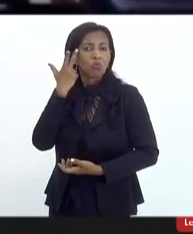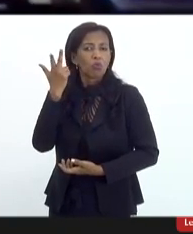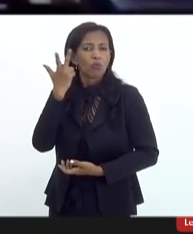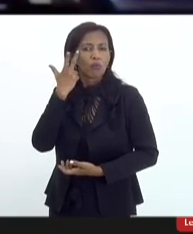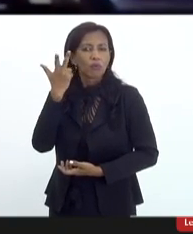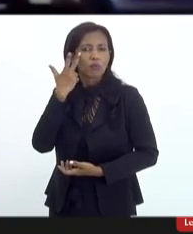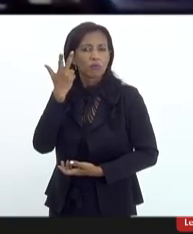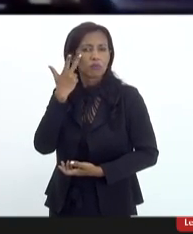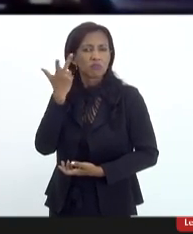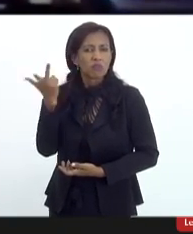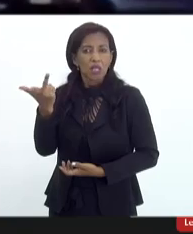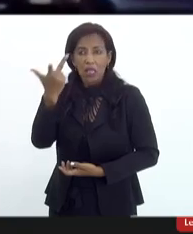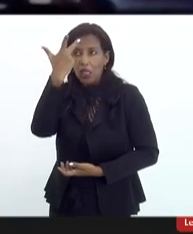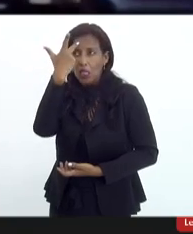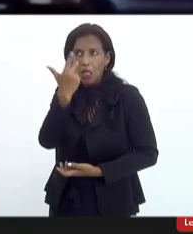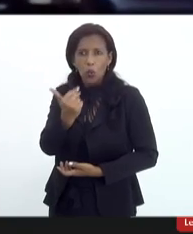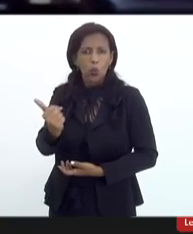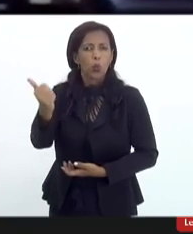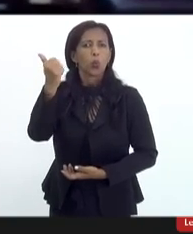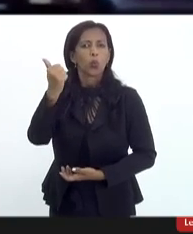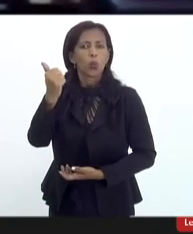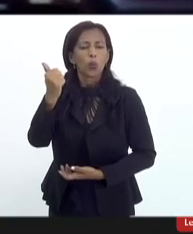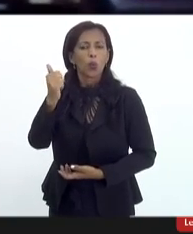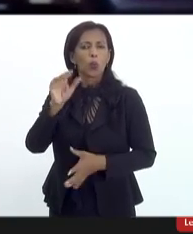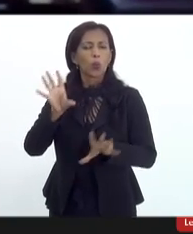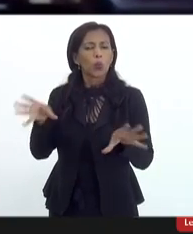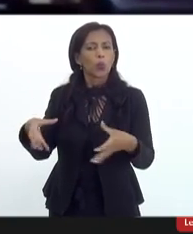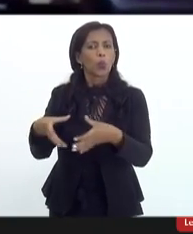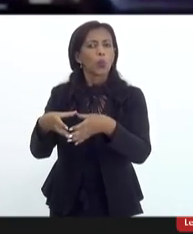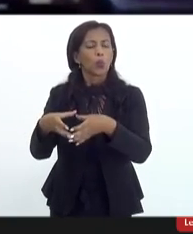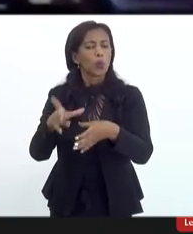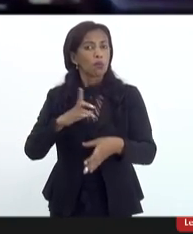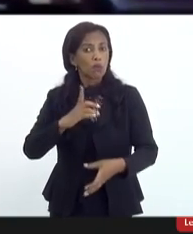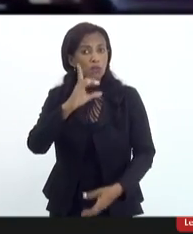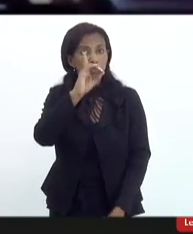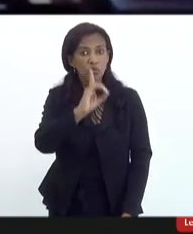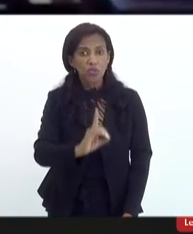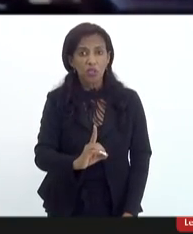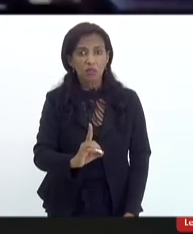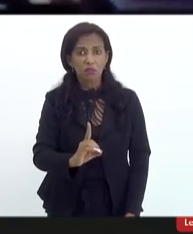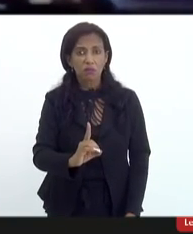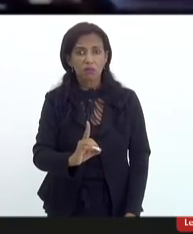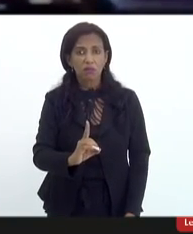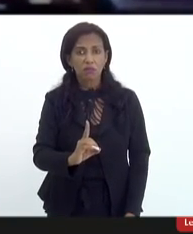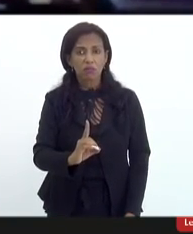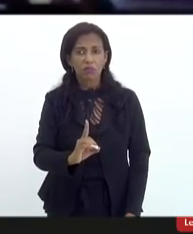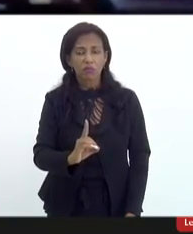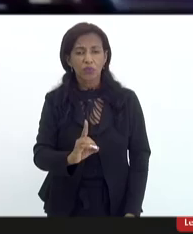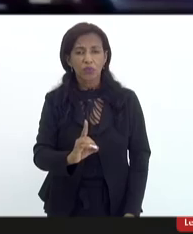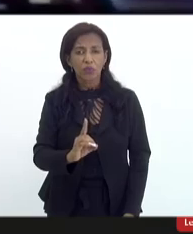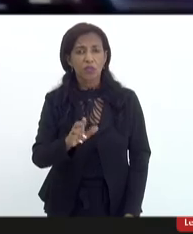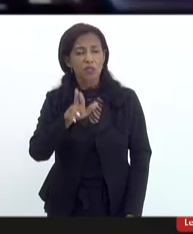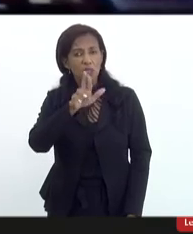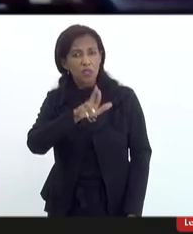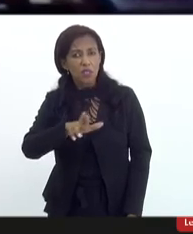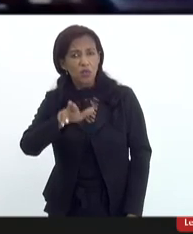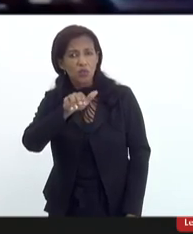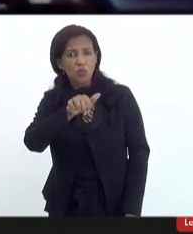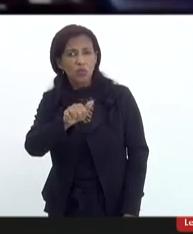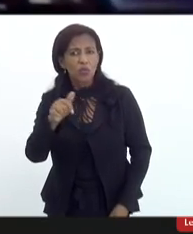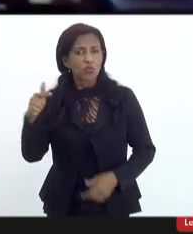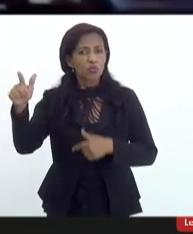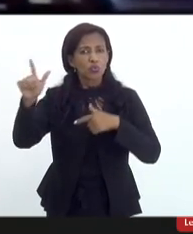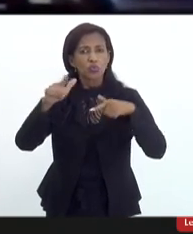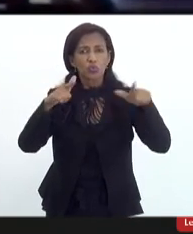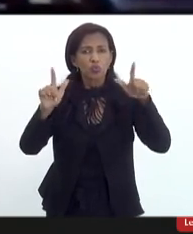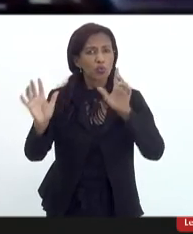normal e natural para um grupo que tem o direito de se utilizar de